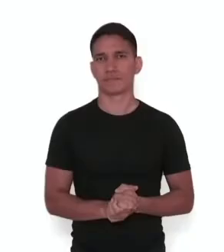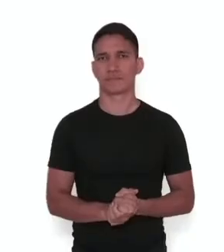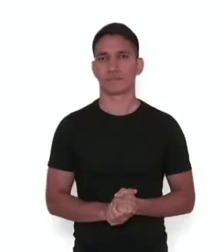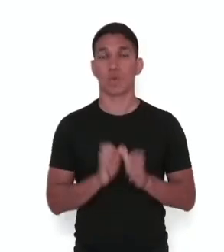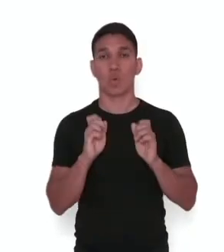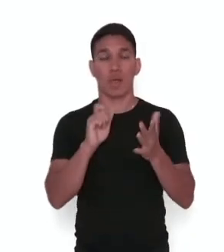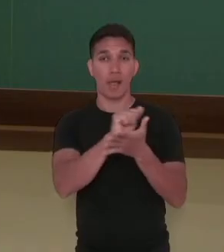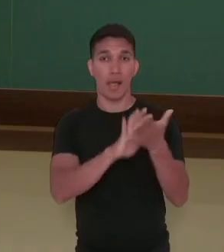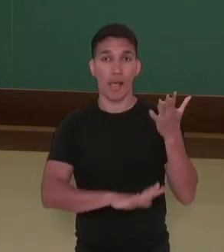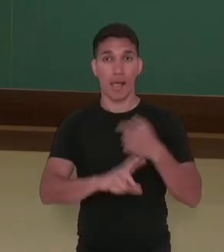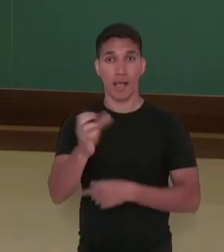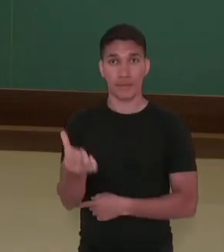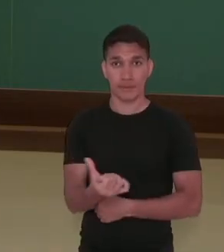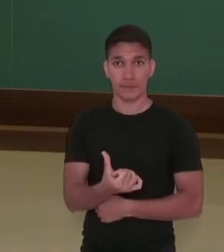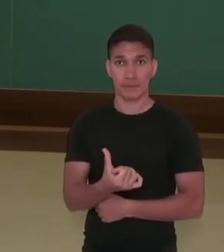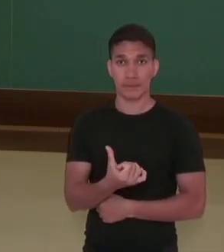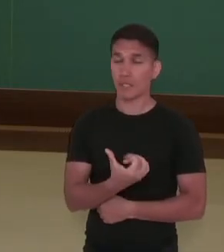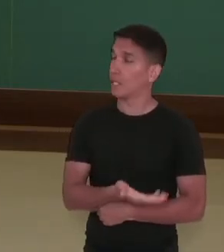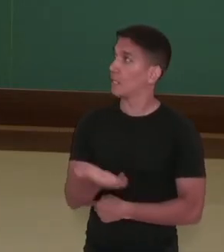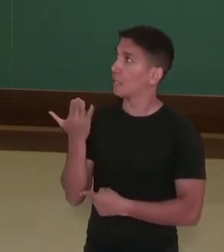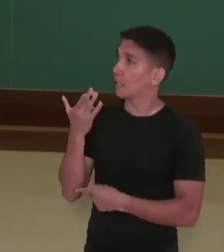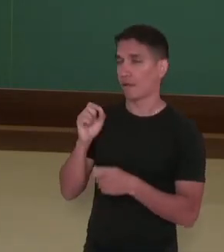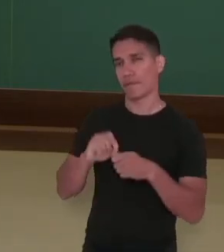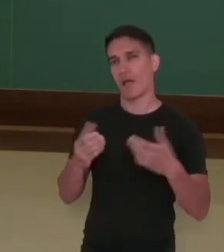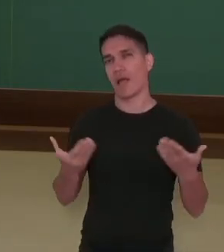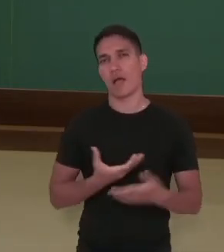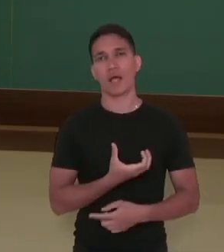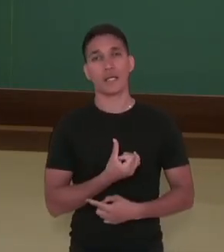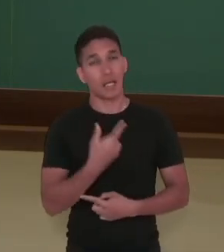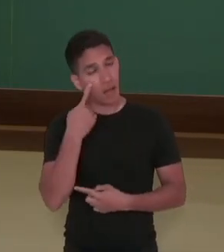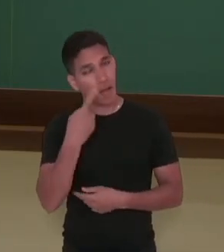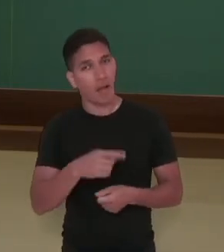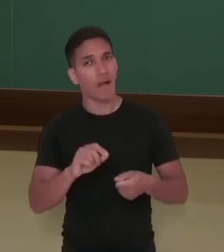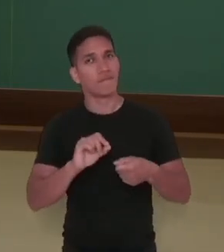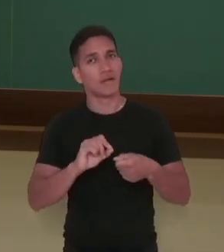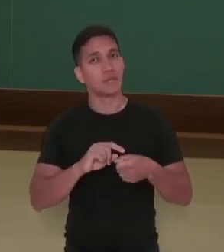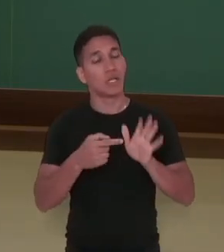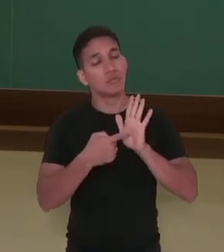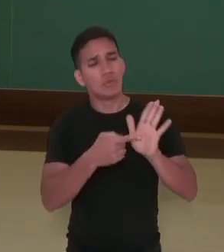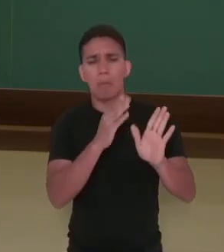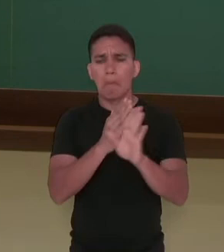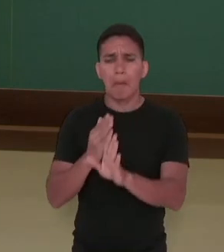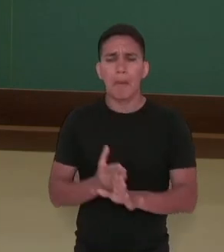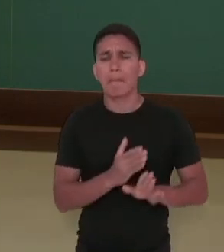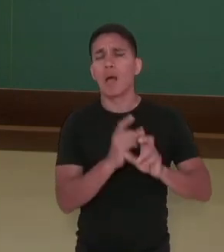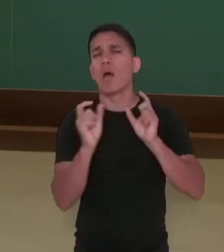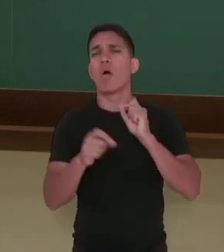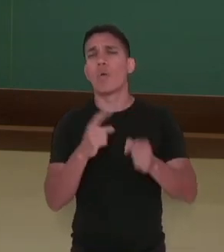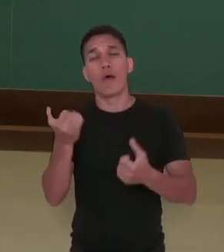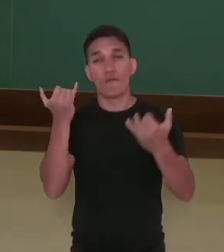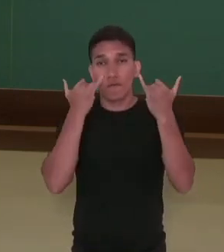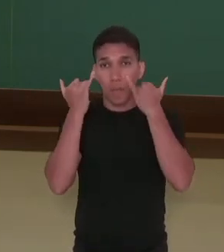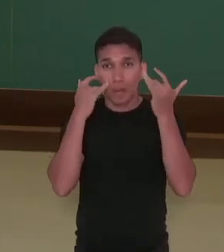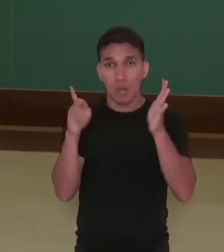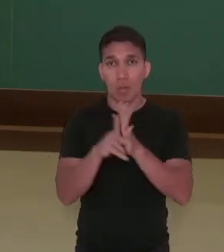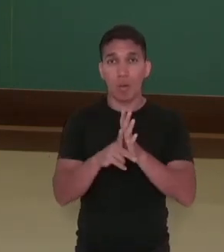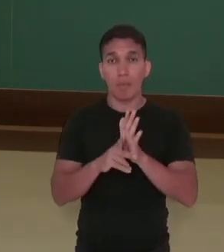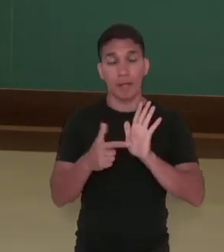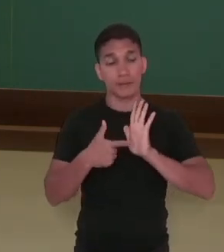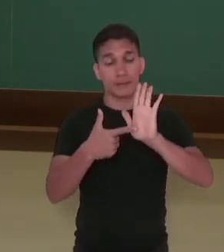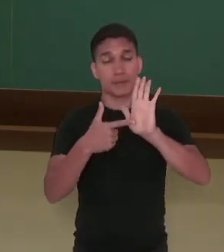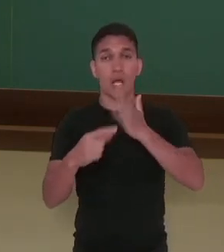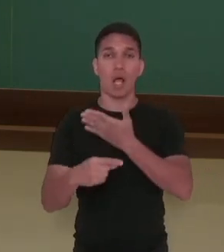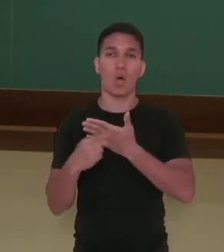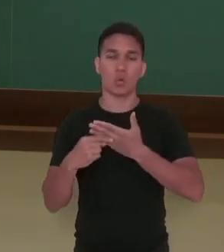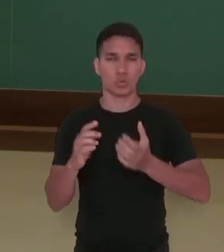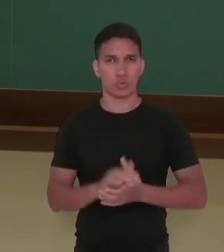A atividade 6, que vamos ver agora, pressupõe localizar informações explícitas de um autor. Então,